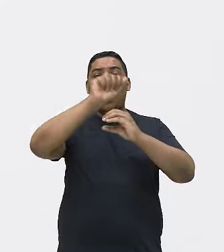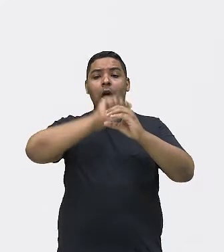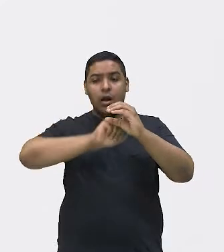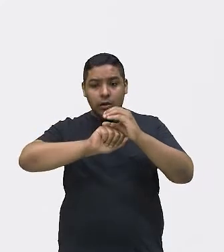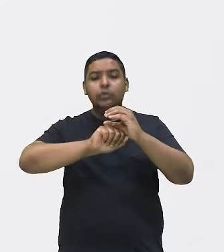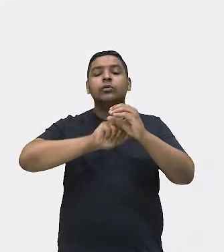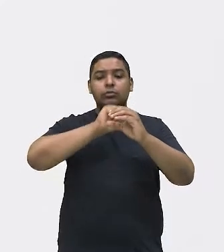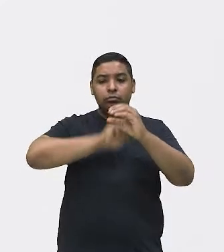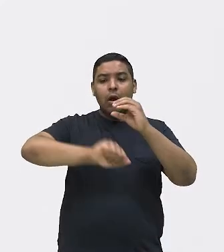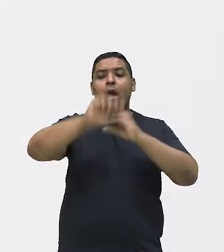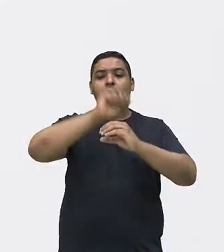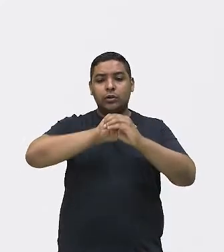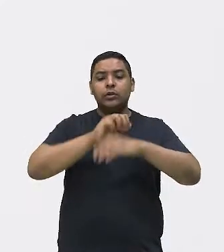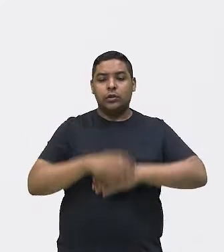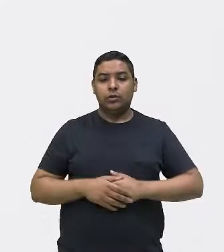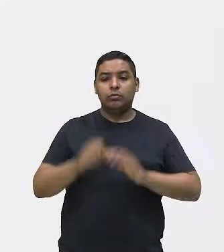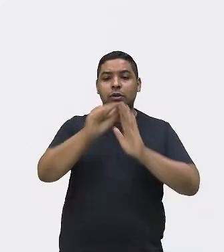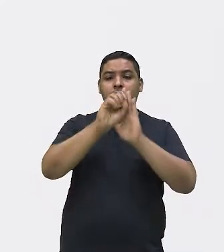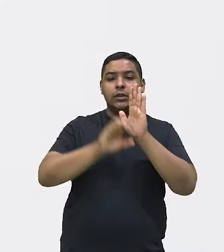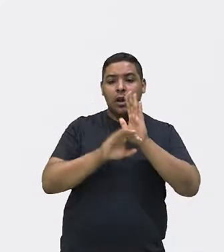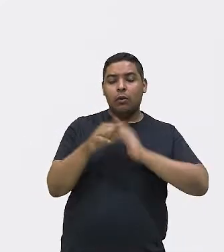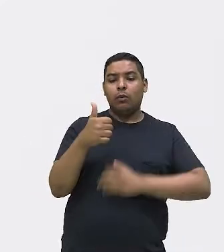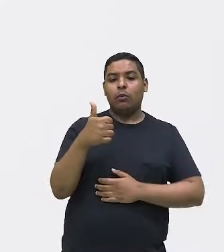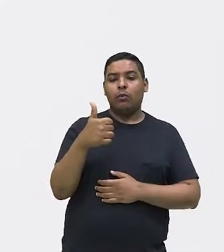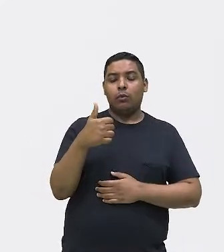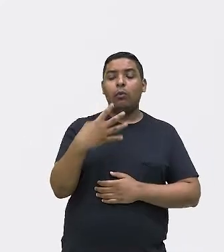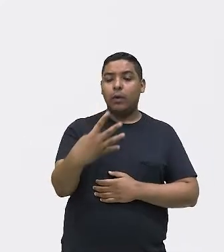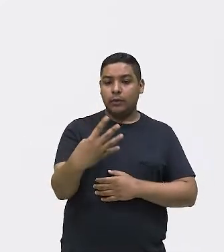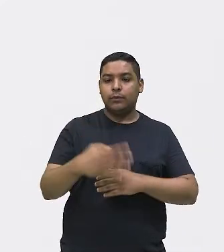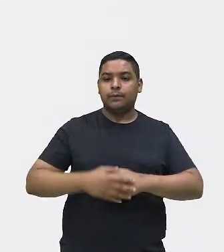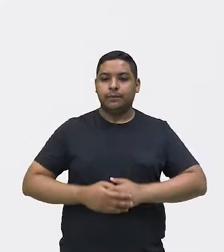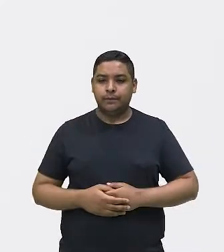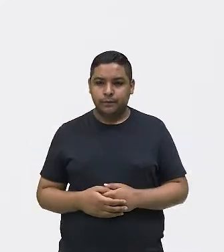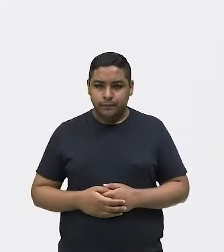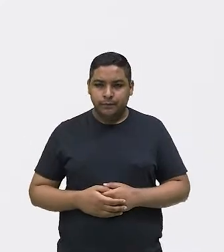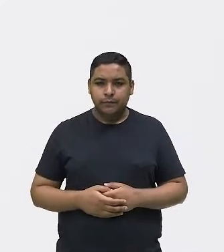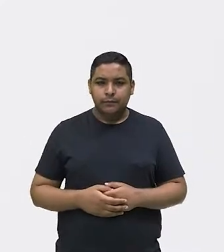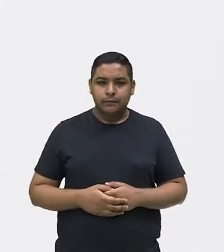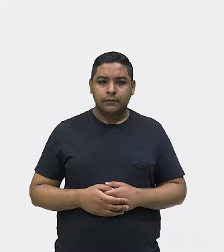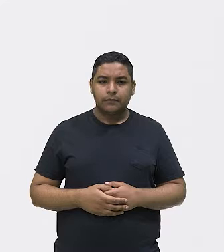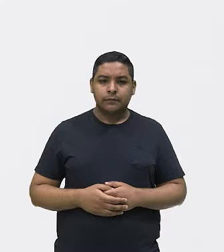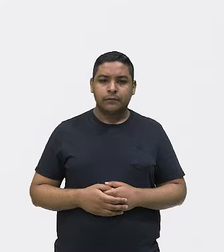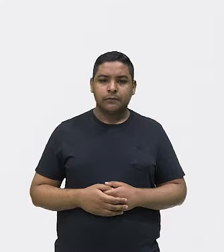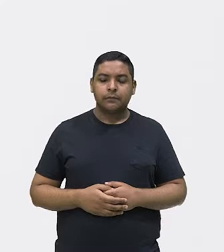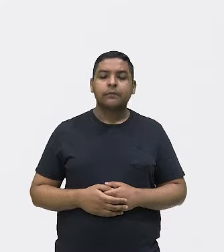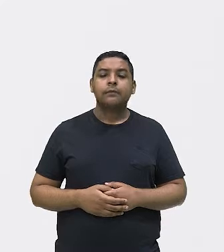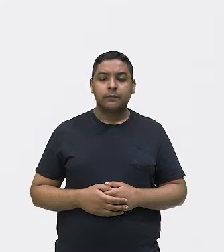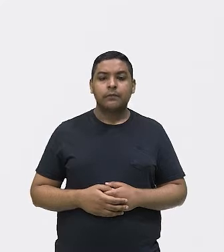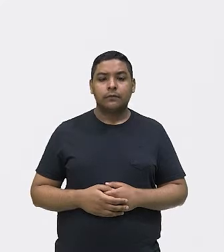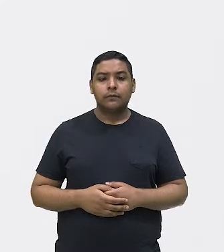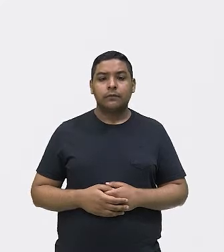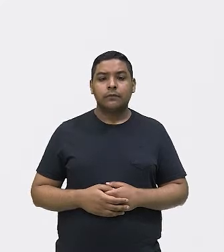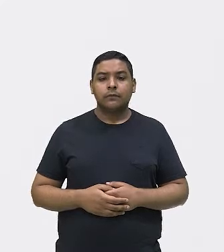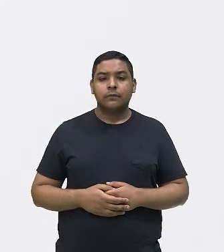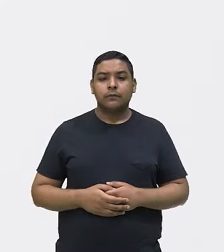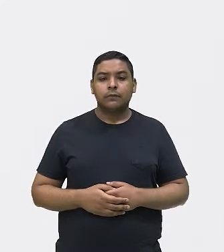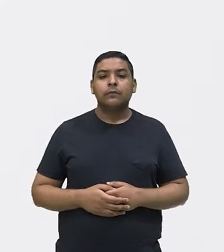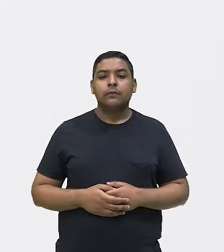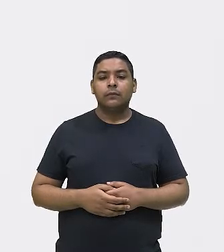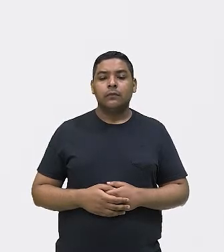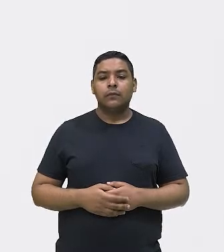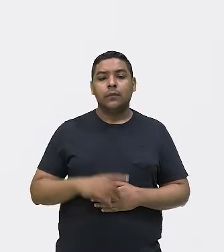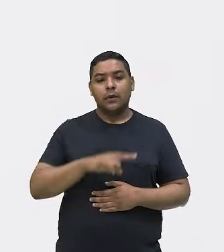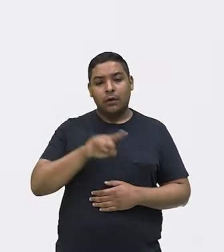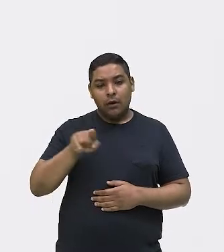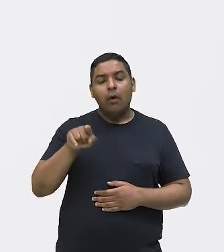palavra, esse texto, que é um texto de suporte para você responder a questão, né? Vocês sabem que sempre tem um texto de suporte e aí você